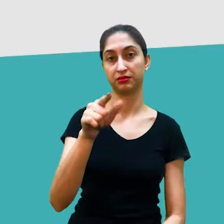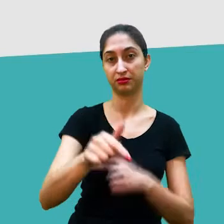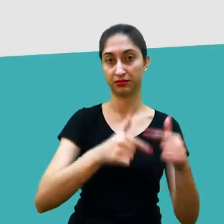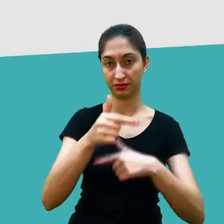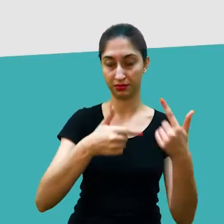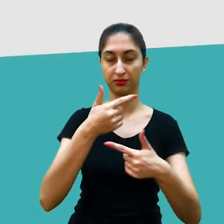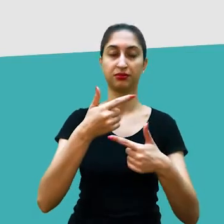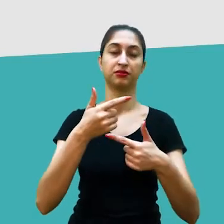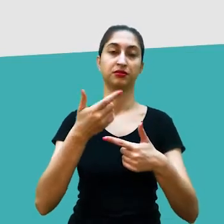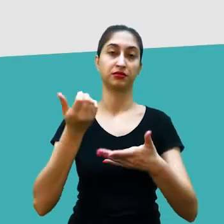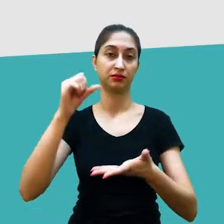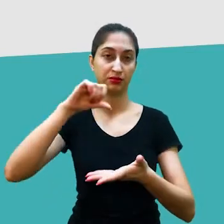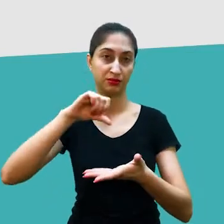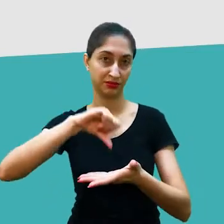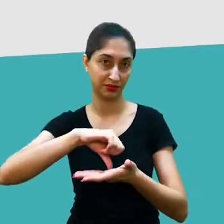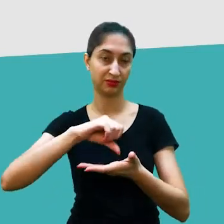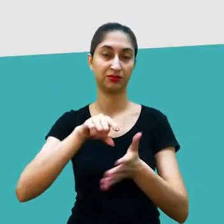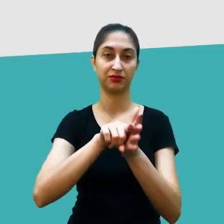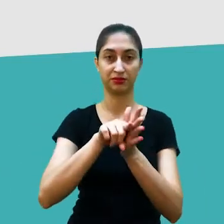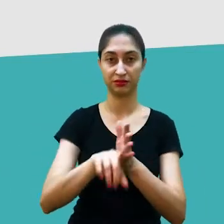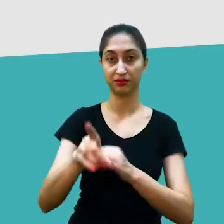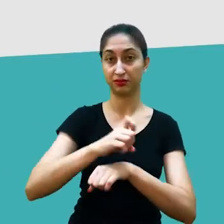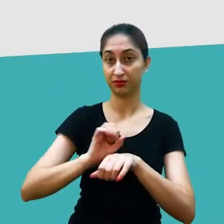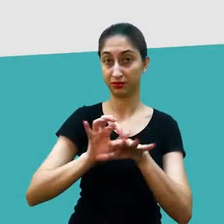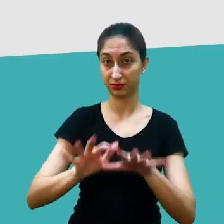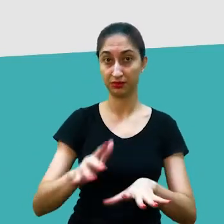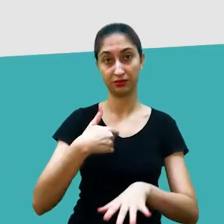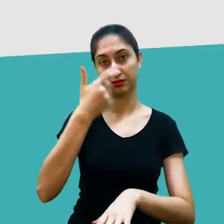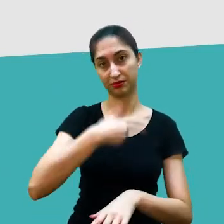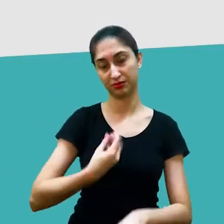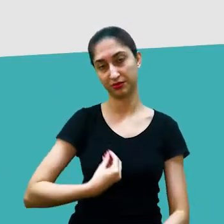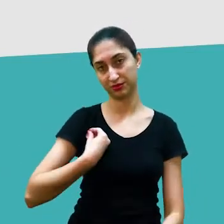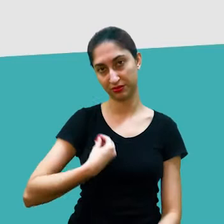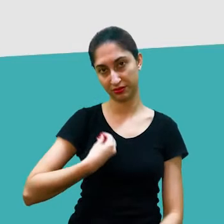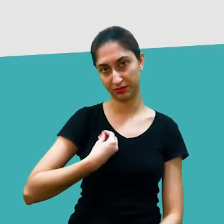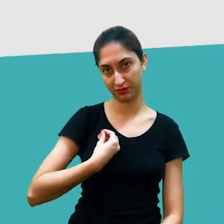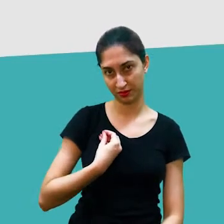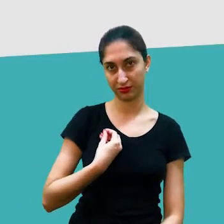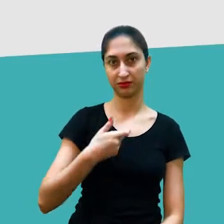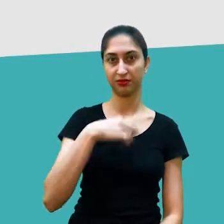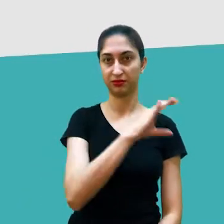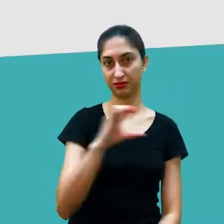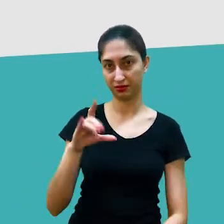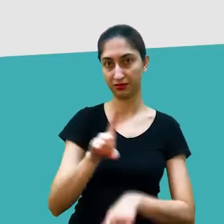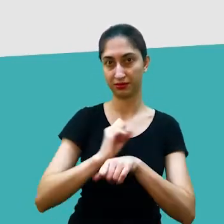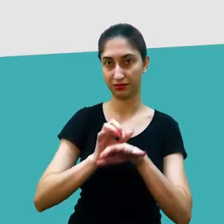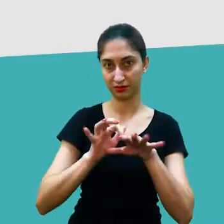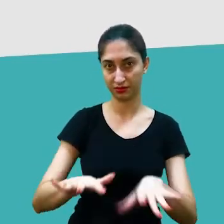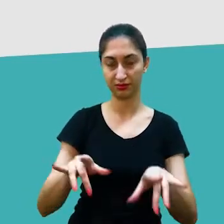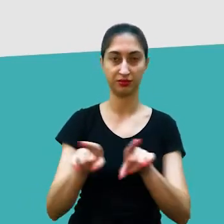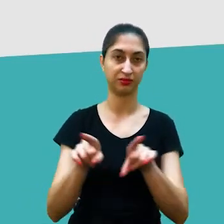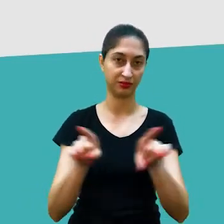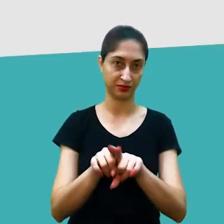Pesquisa e Design da Sintecal, que a gente vai falar um pouco mais aqui, do qual eu faço parte como gestor de design